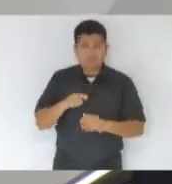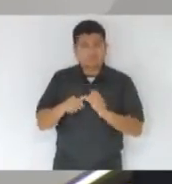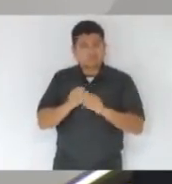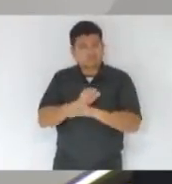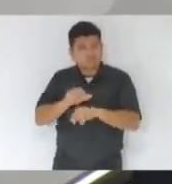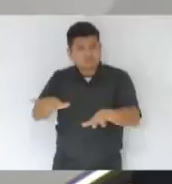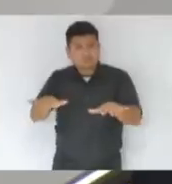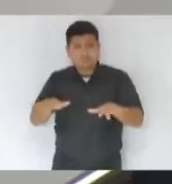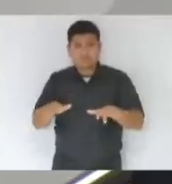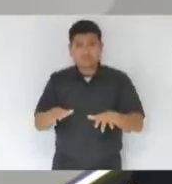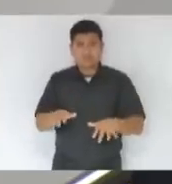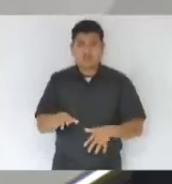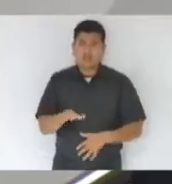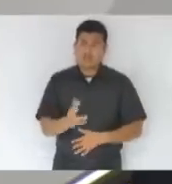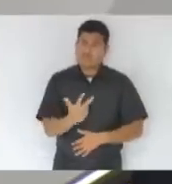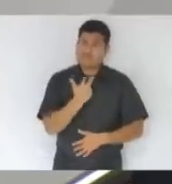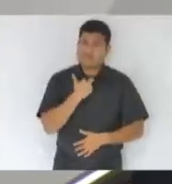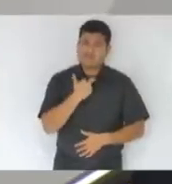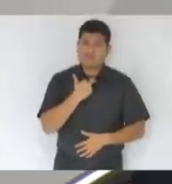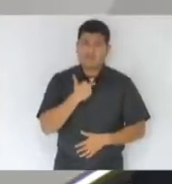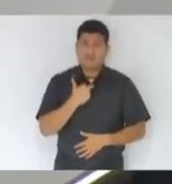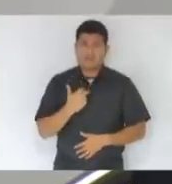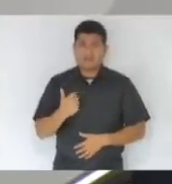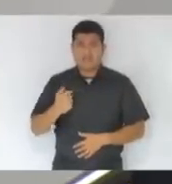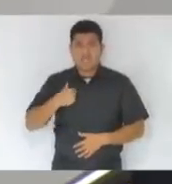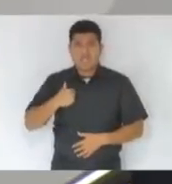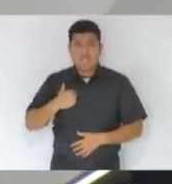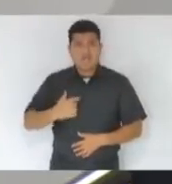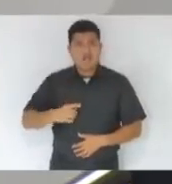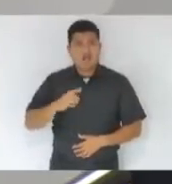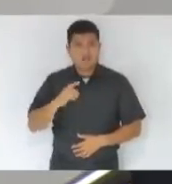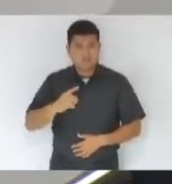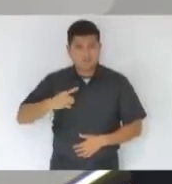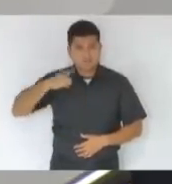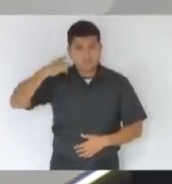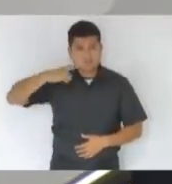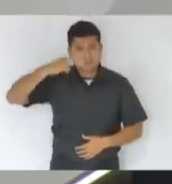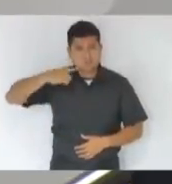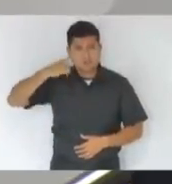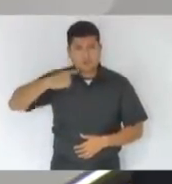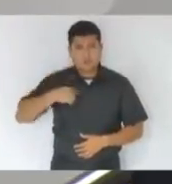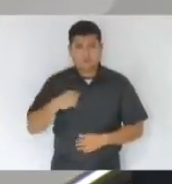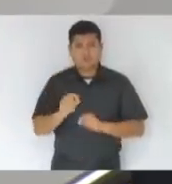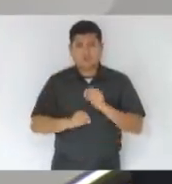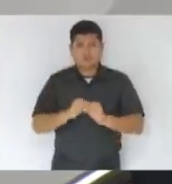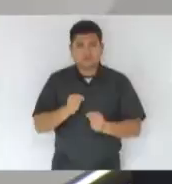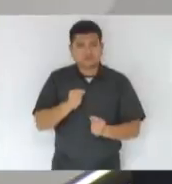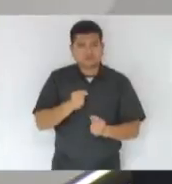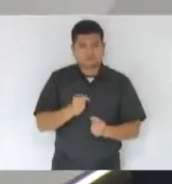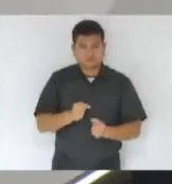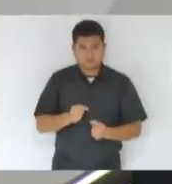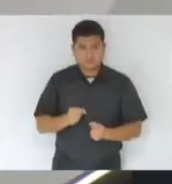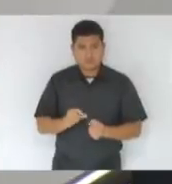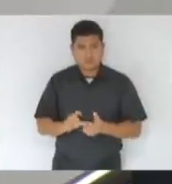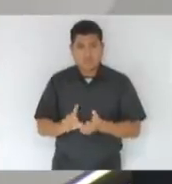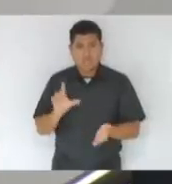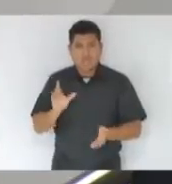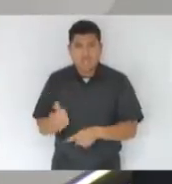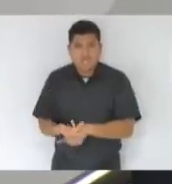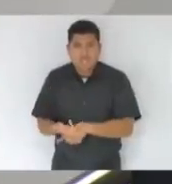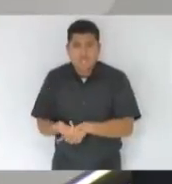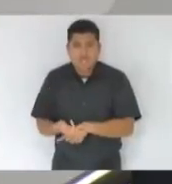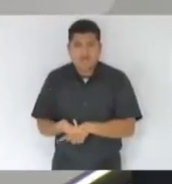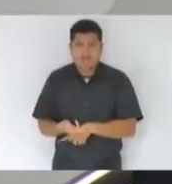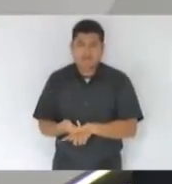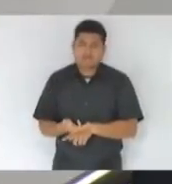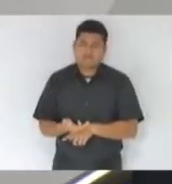não se pode fazer, e eu como advogada digo, é pular etapas. Existe lei. Existe